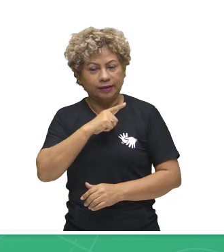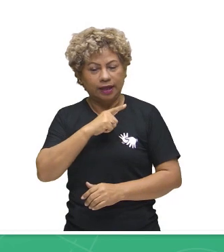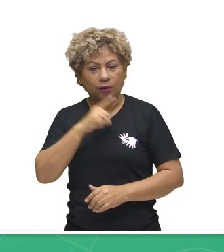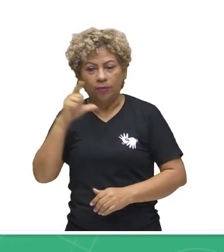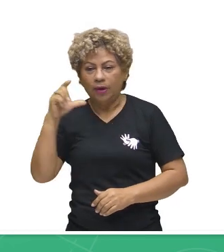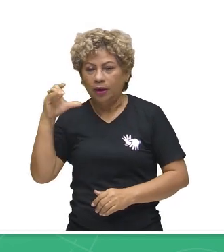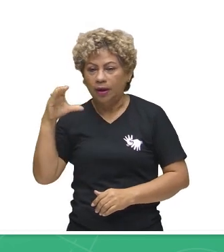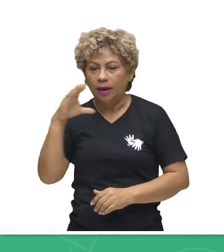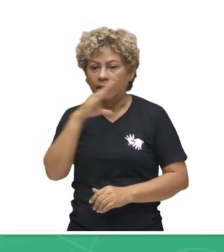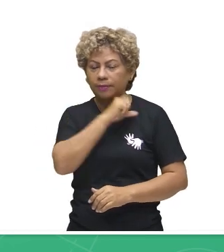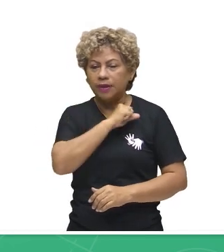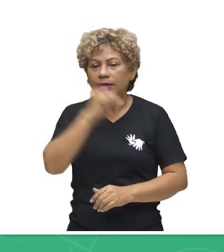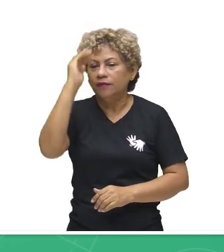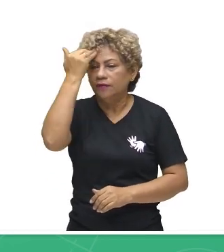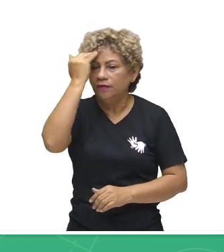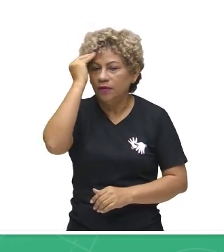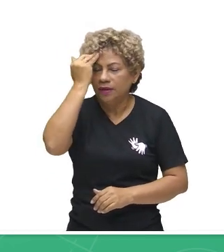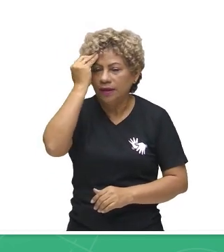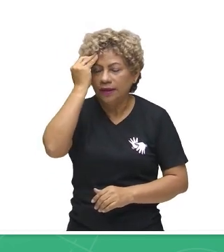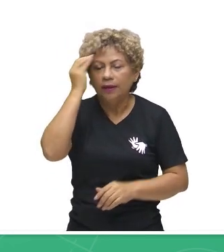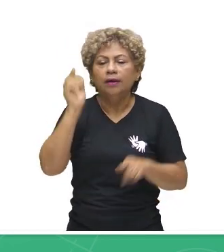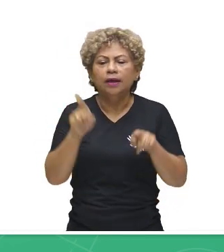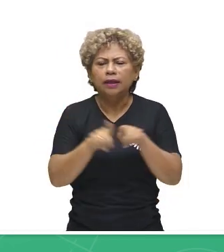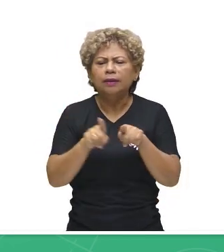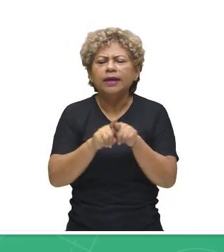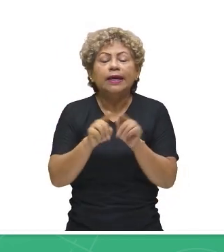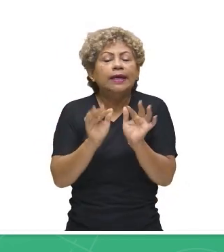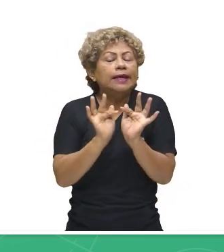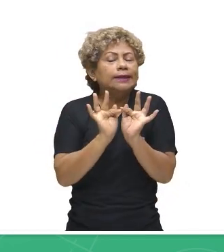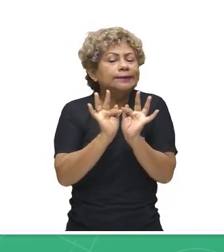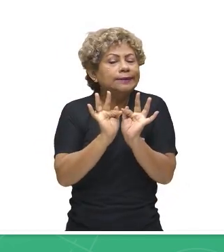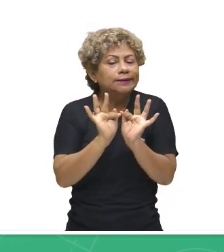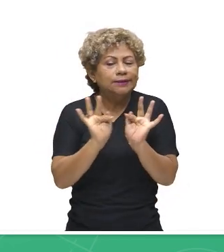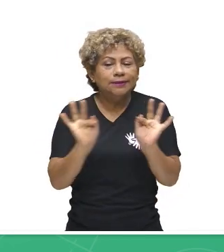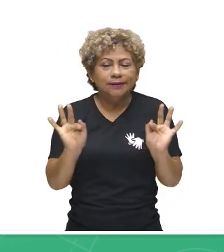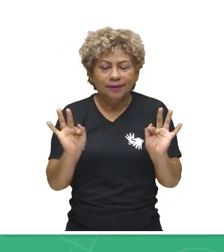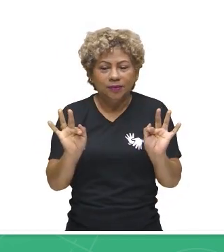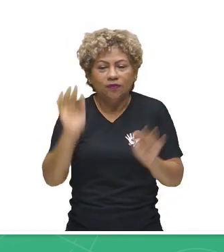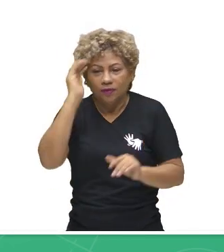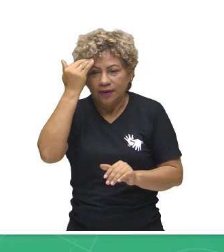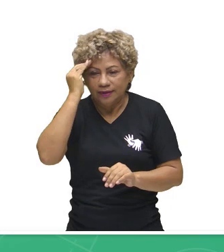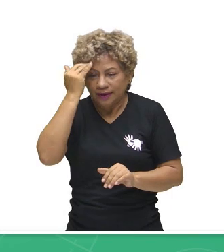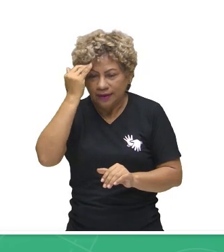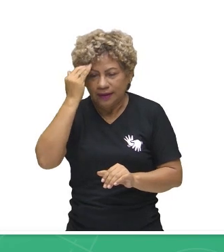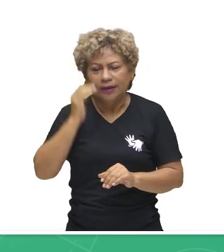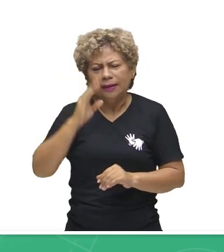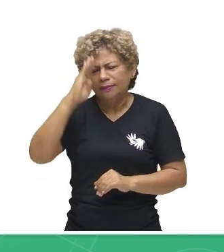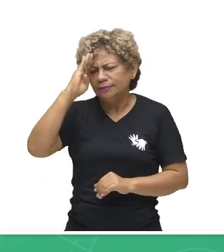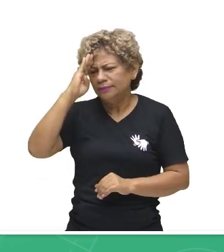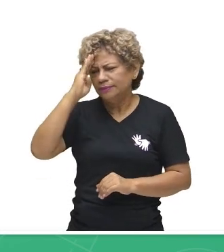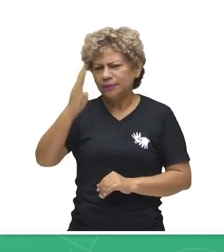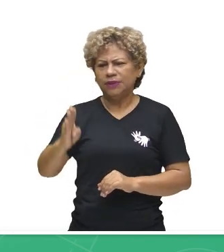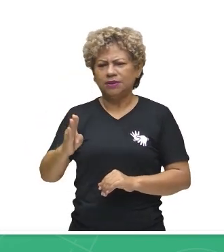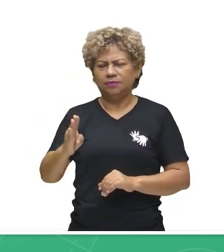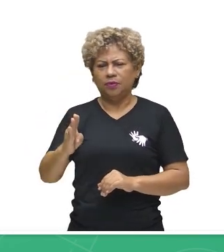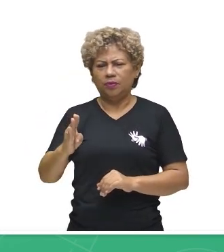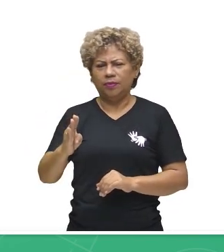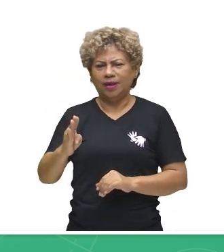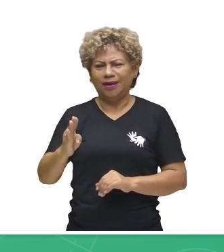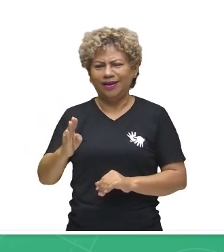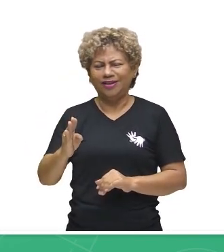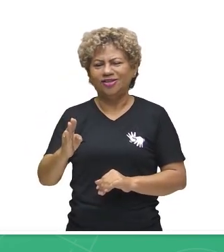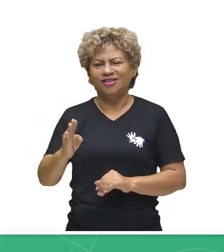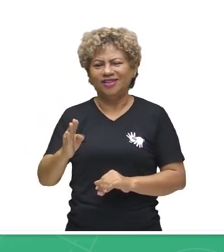rápida e simples de você analisar qualquer assunto. Principalmente em física, que